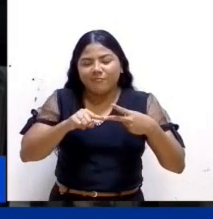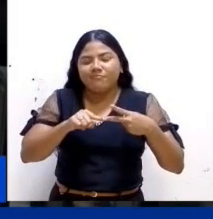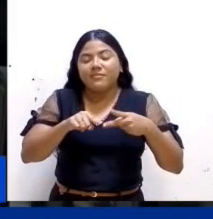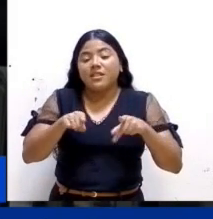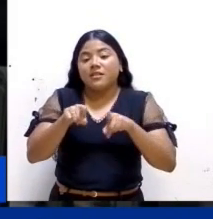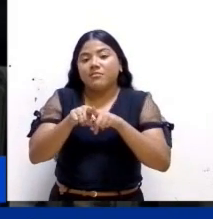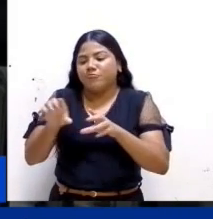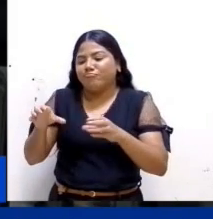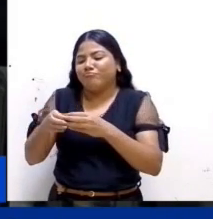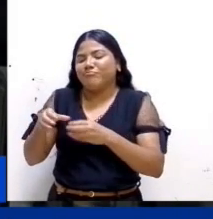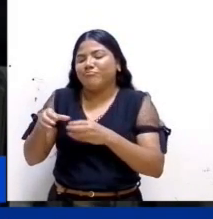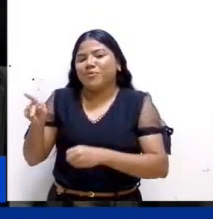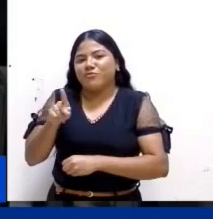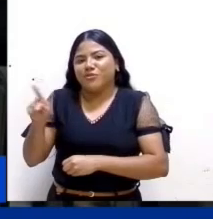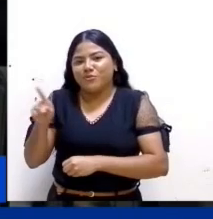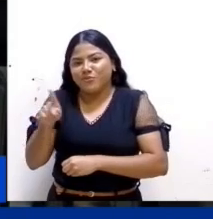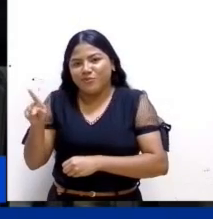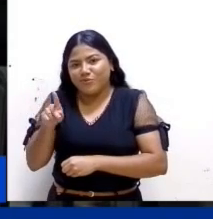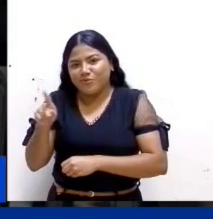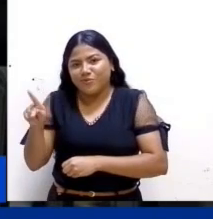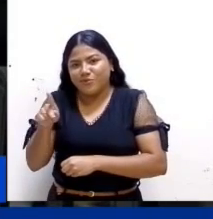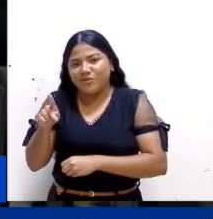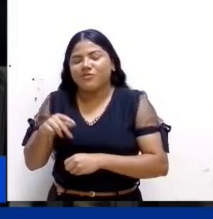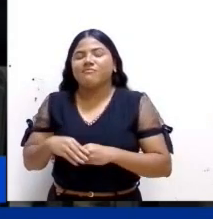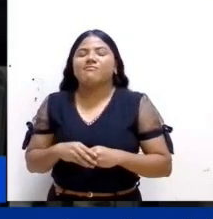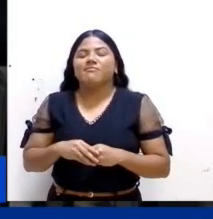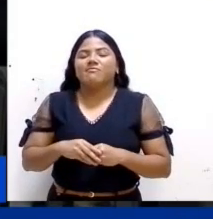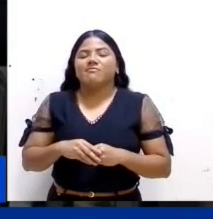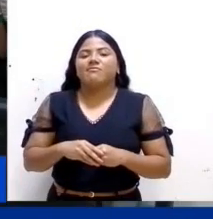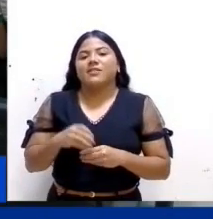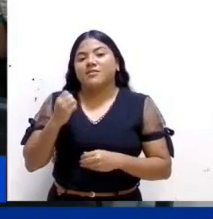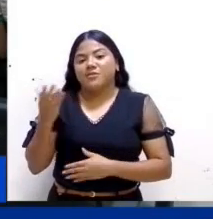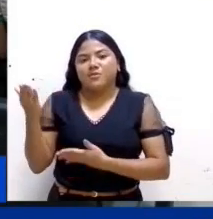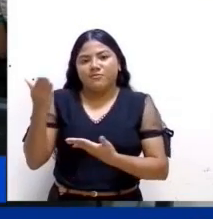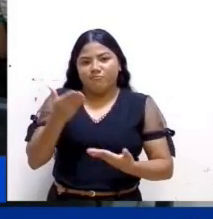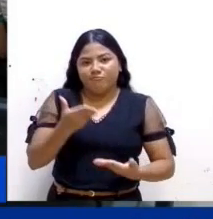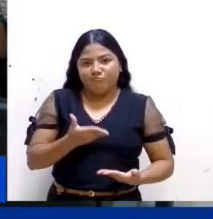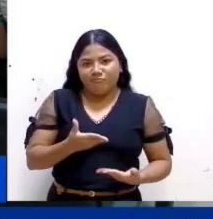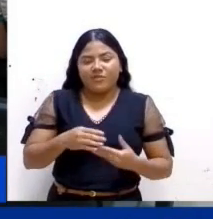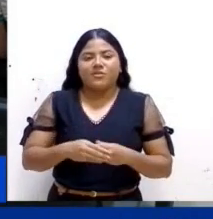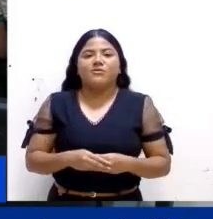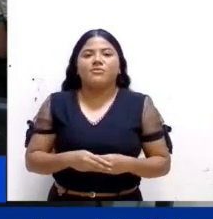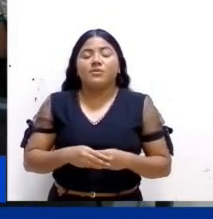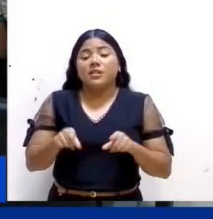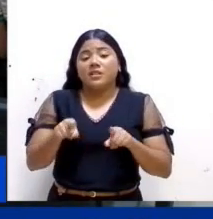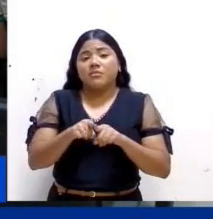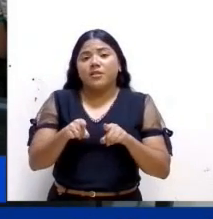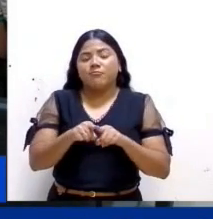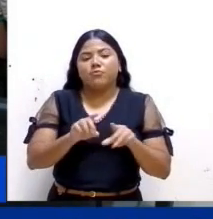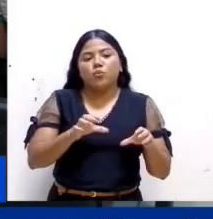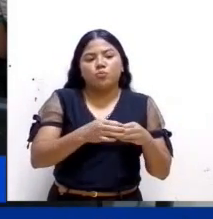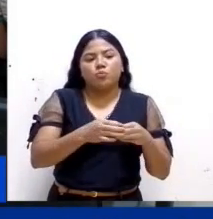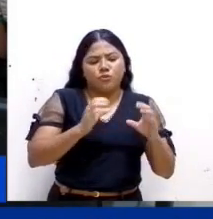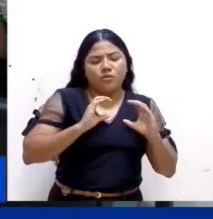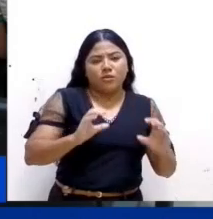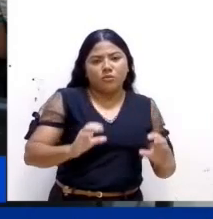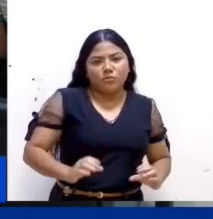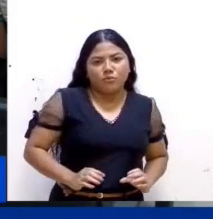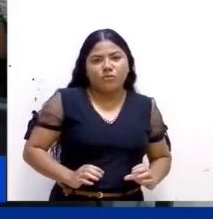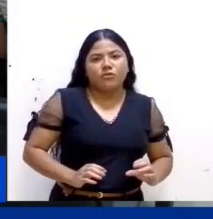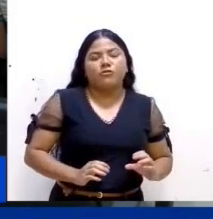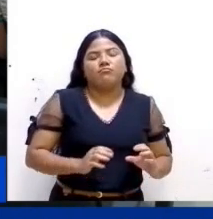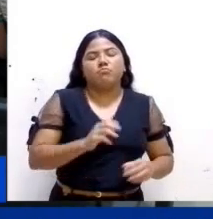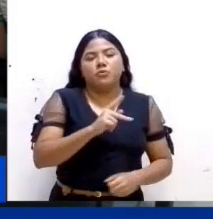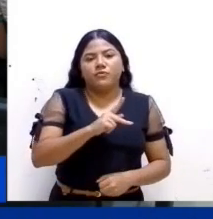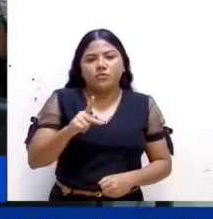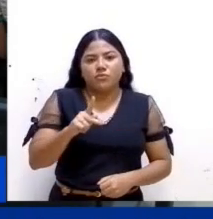professores, boa noite a todos os estudantes aqui também do Maria Neuza, Carmo, e também coordenadoras e professores aqui presentes. Então, aqui nós